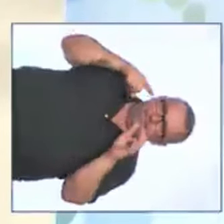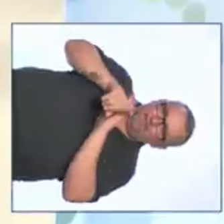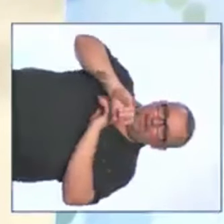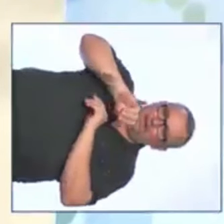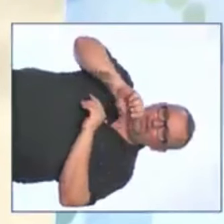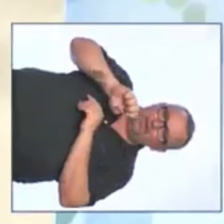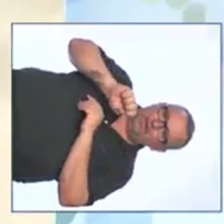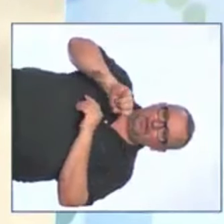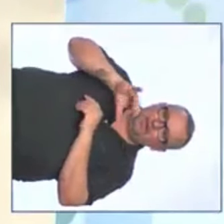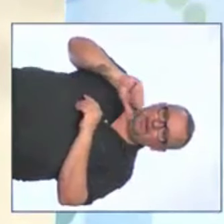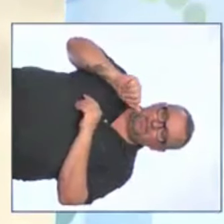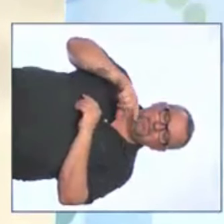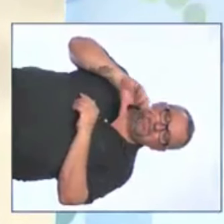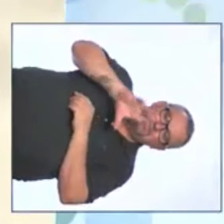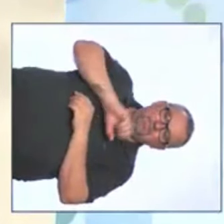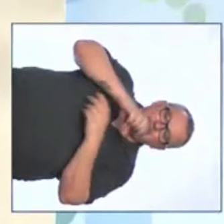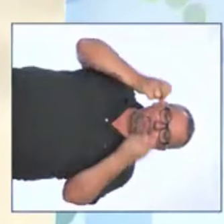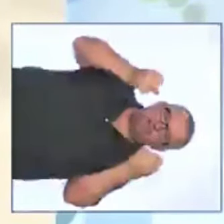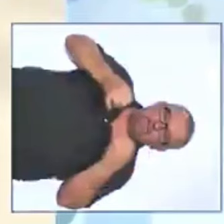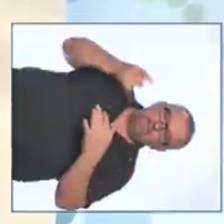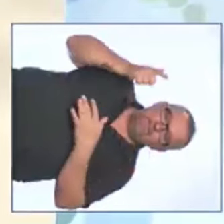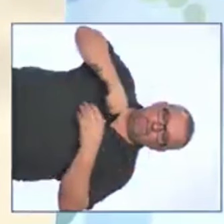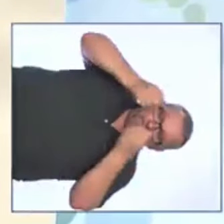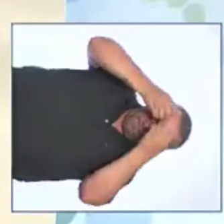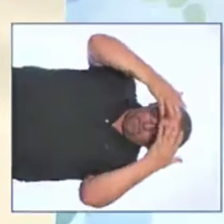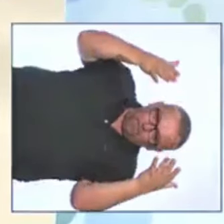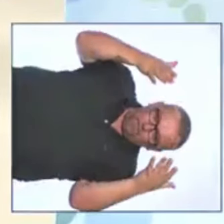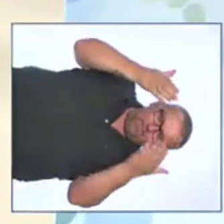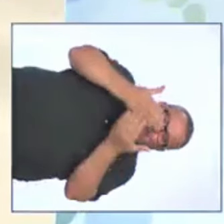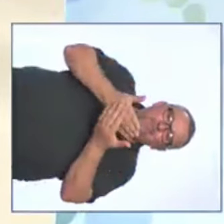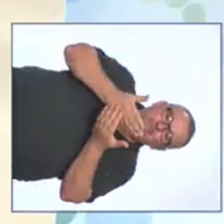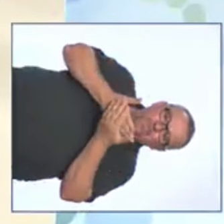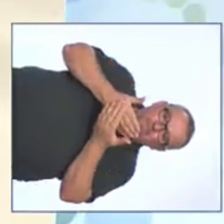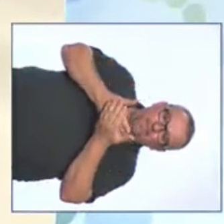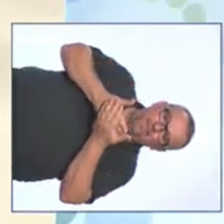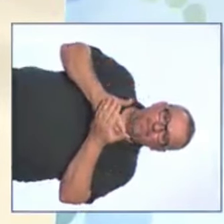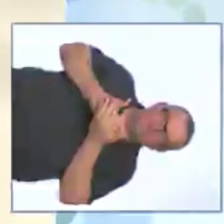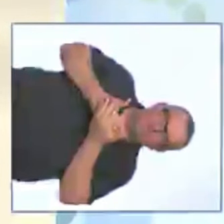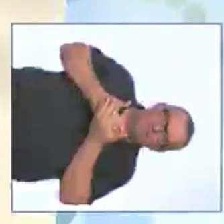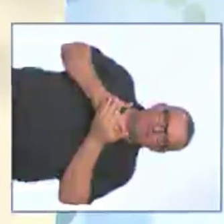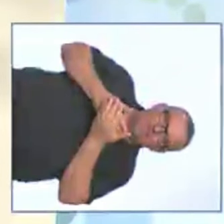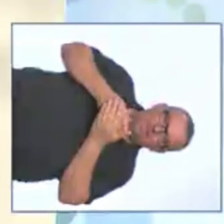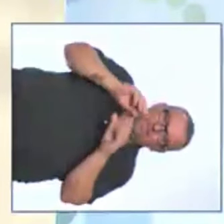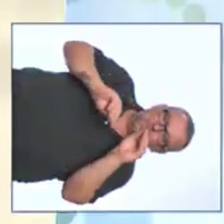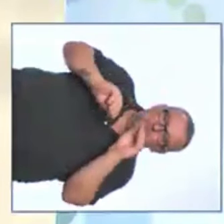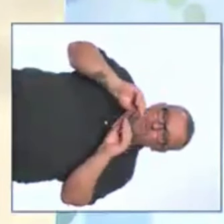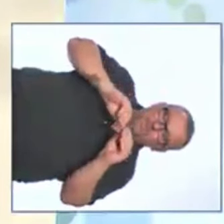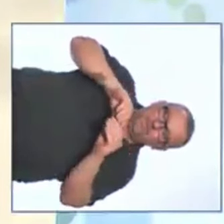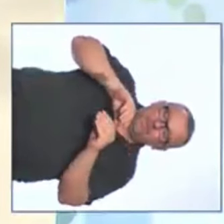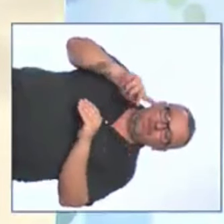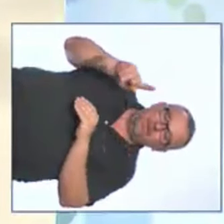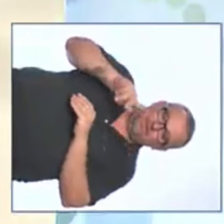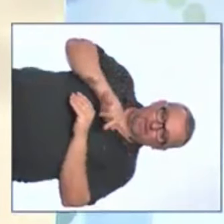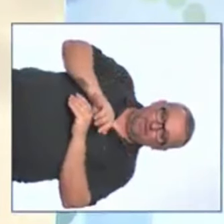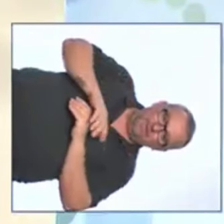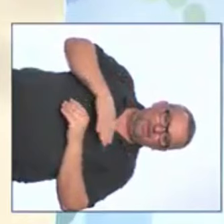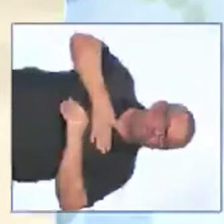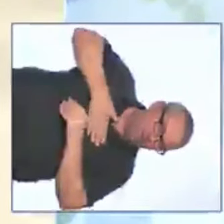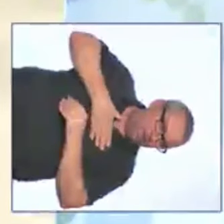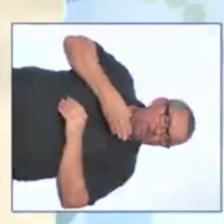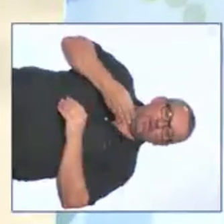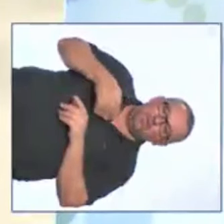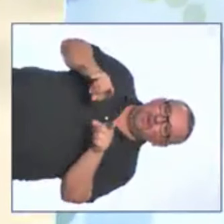falando que está adorando a sua explicação e está conseguindo entender muito bem a aula então é ficou um elogio para a professora que eu acho que é muito bem-vindo eu gosto muito